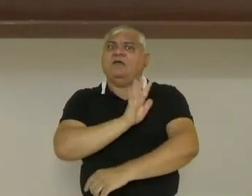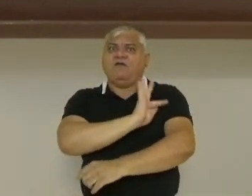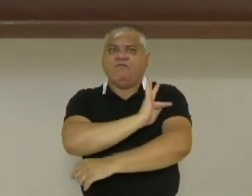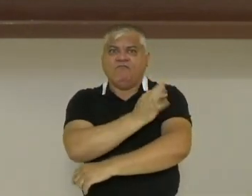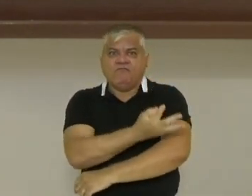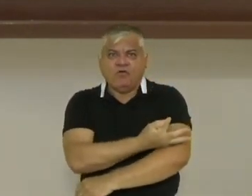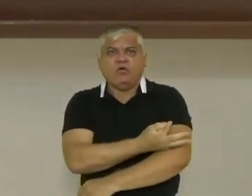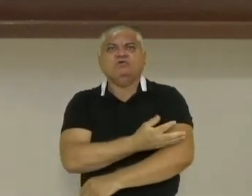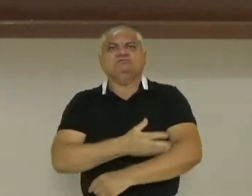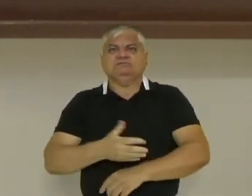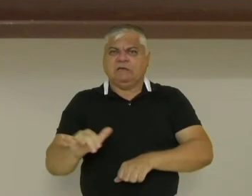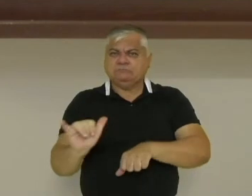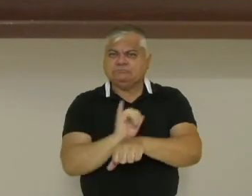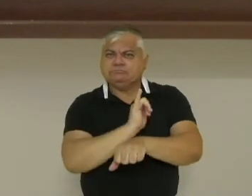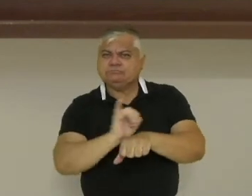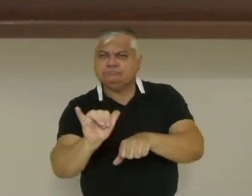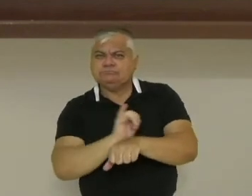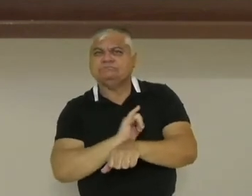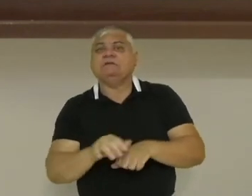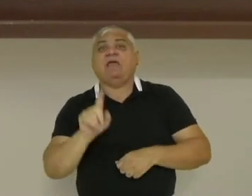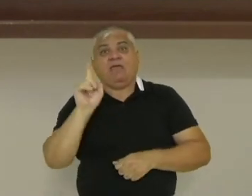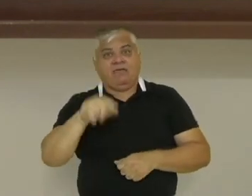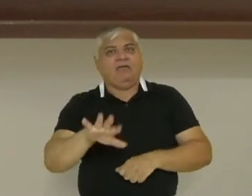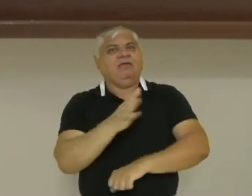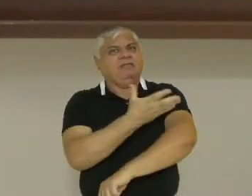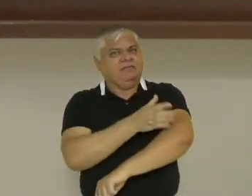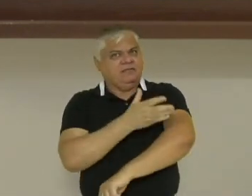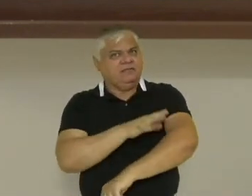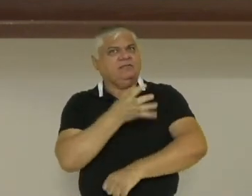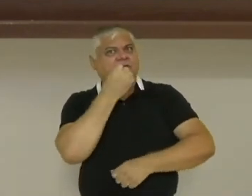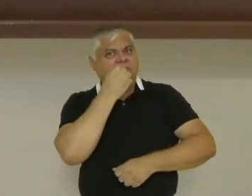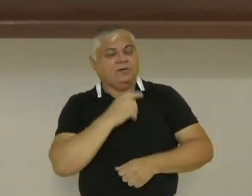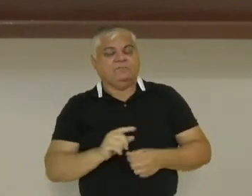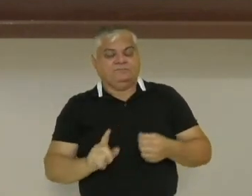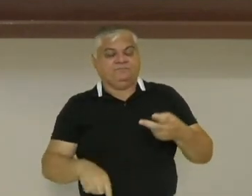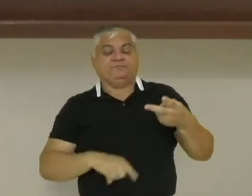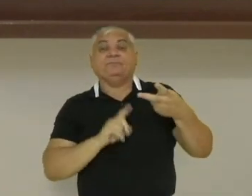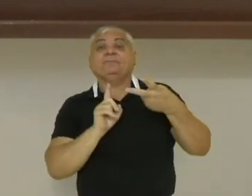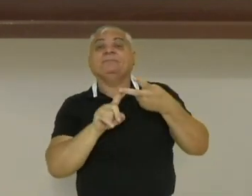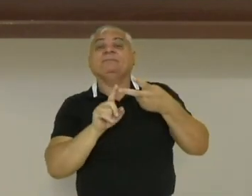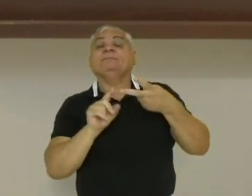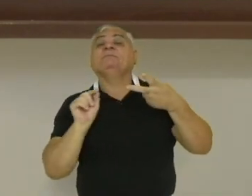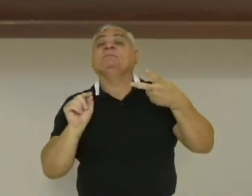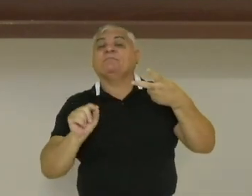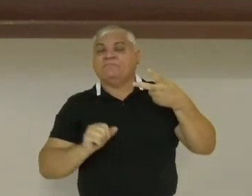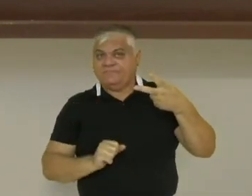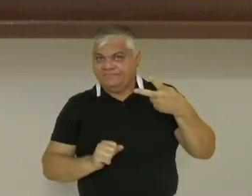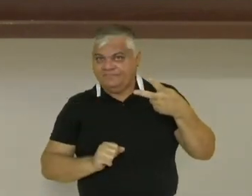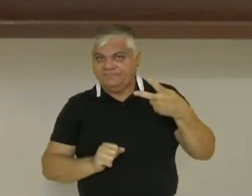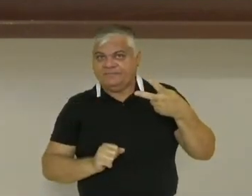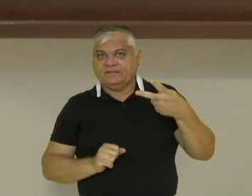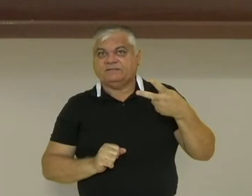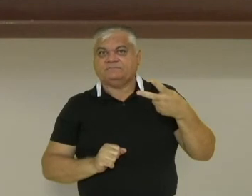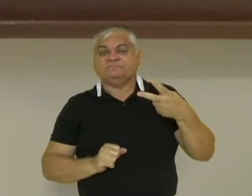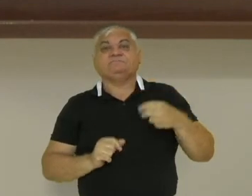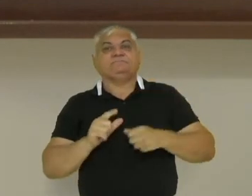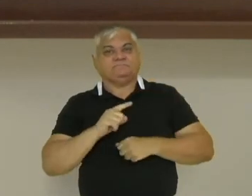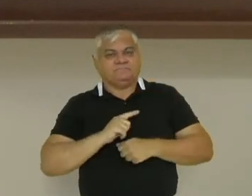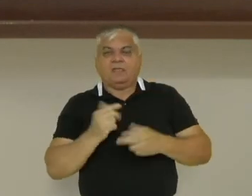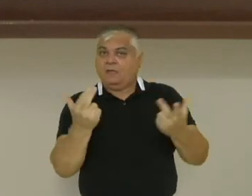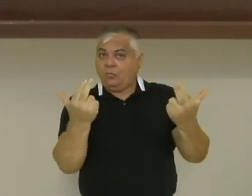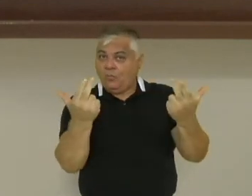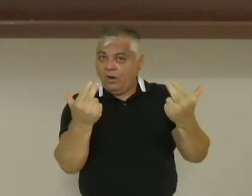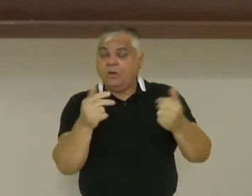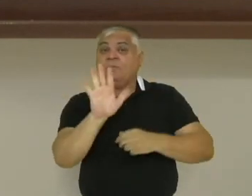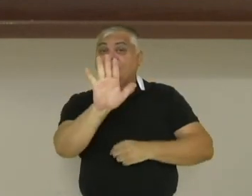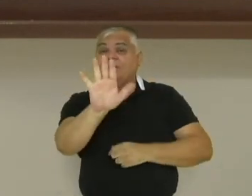lá, agilidade. Esse é um exercício que você consegue ver aqui no QR Code. O segundo exercício, como é que é? É igual,